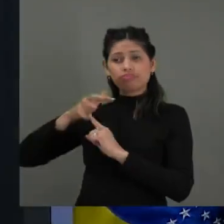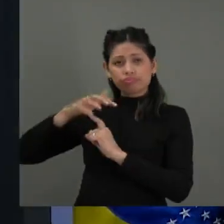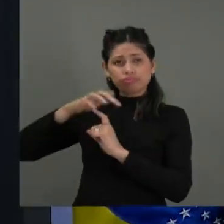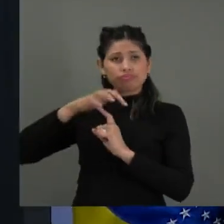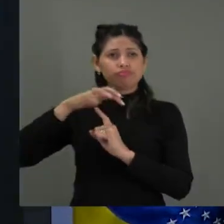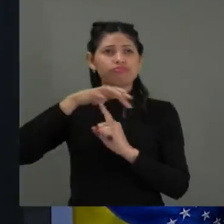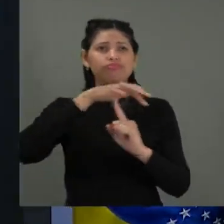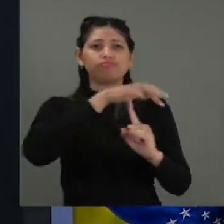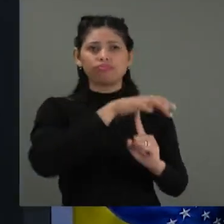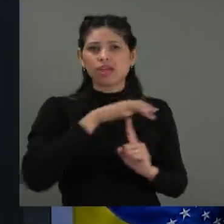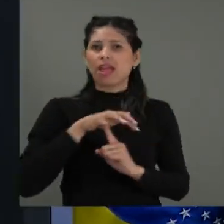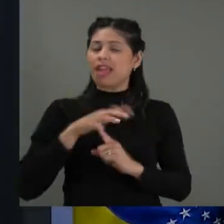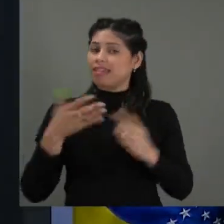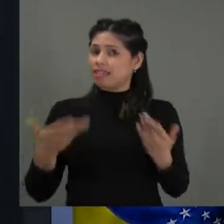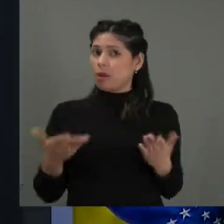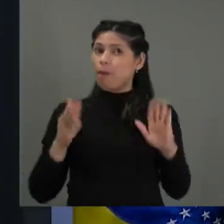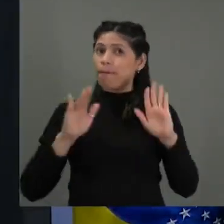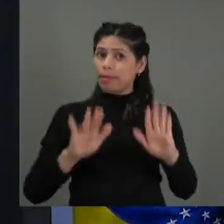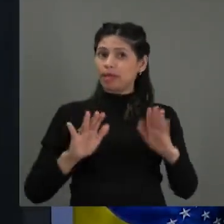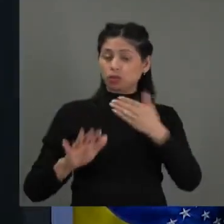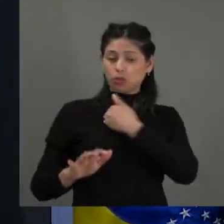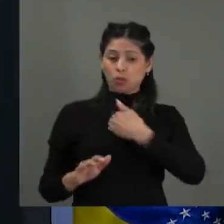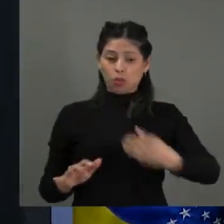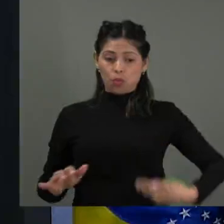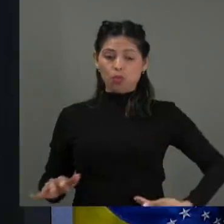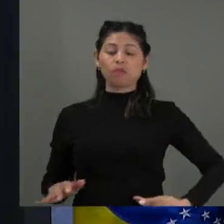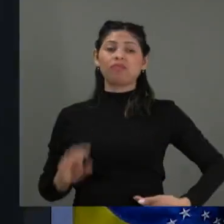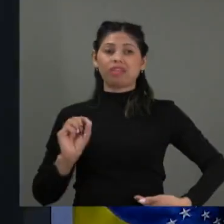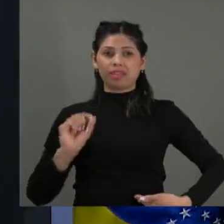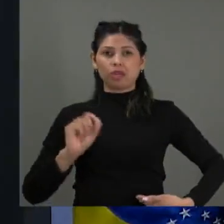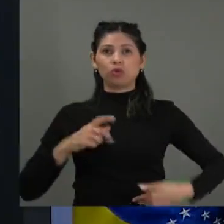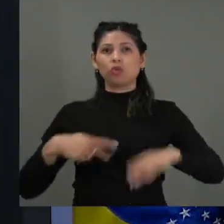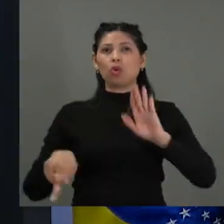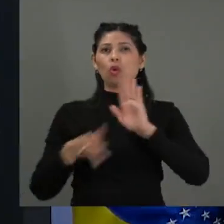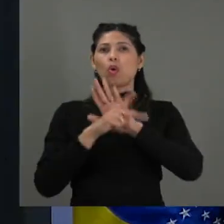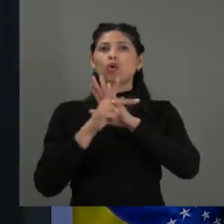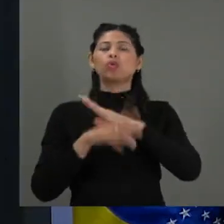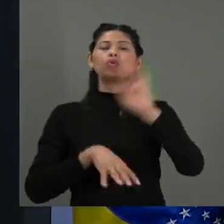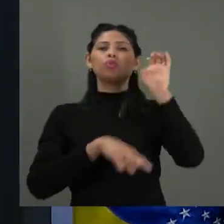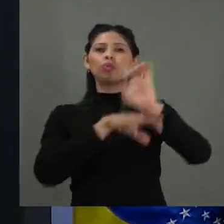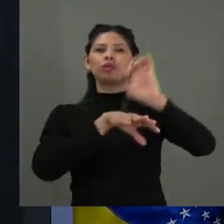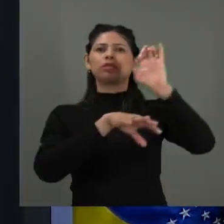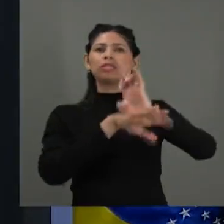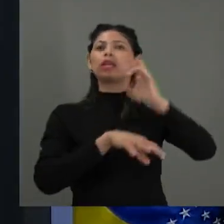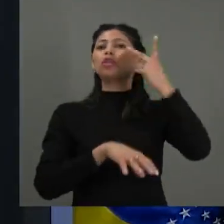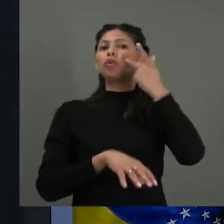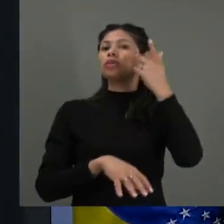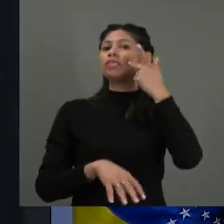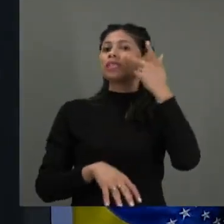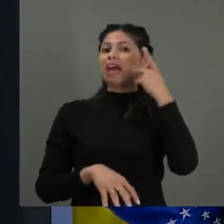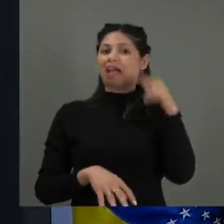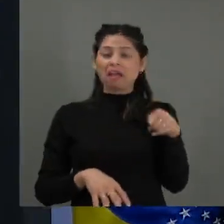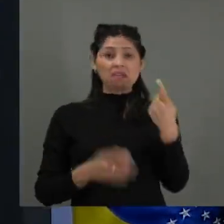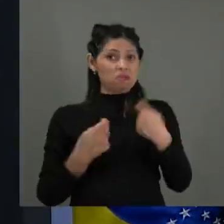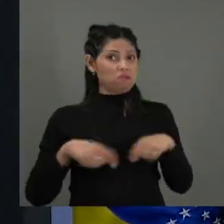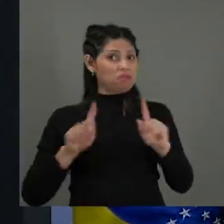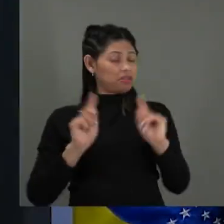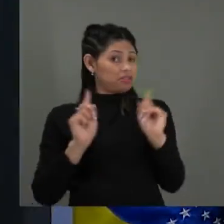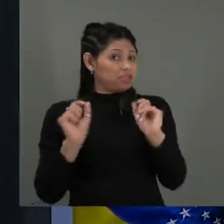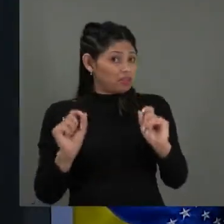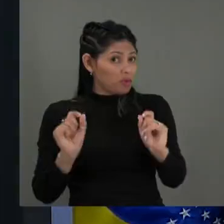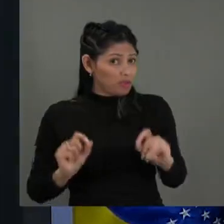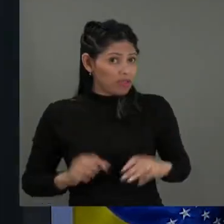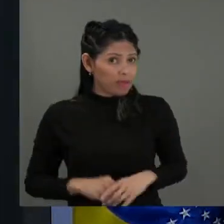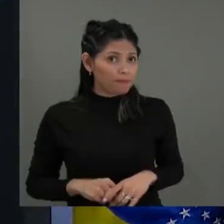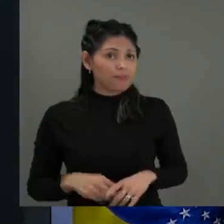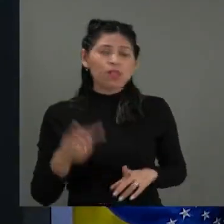PT do Ceará, o governador, com luxo, sem a menor necessidade. Aí eu vou dizer